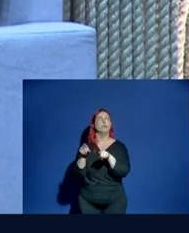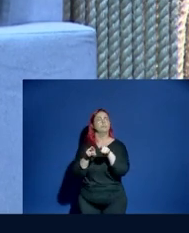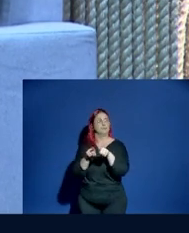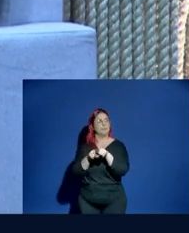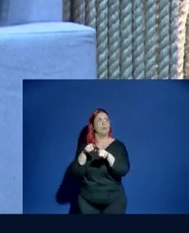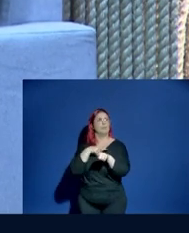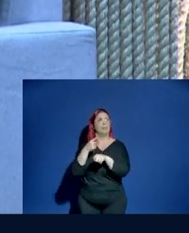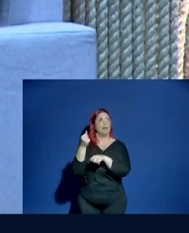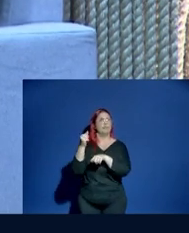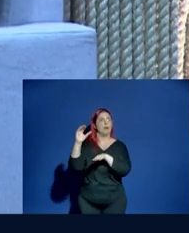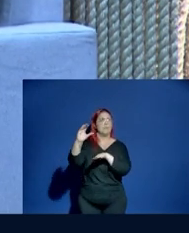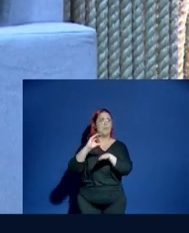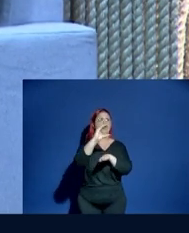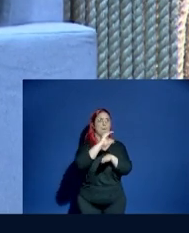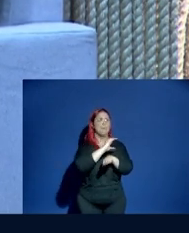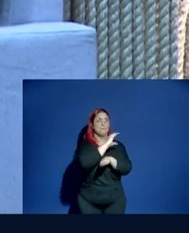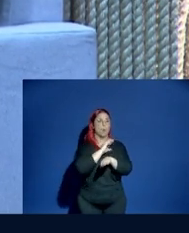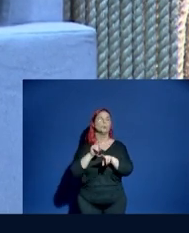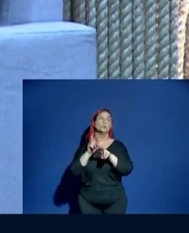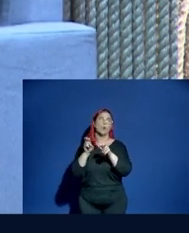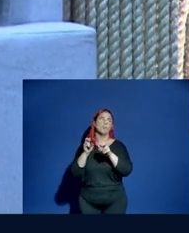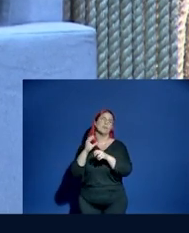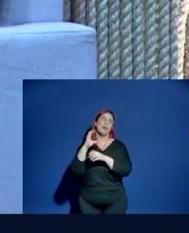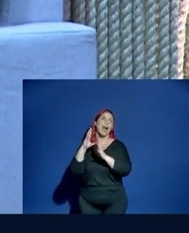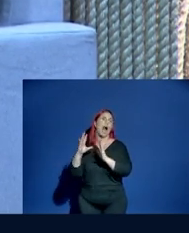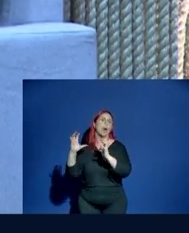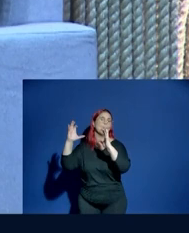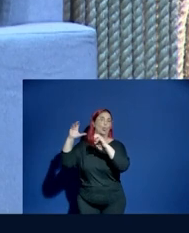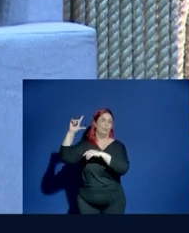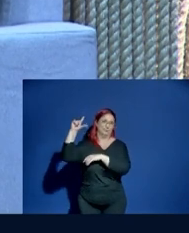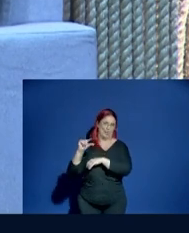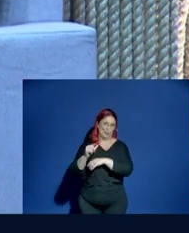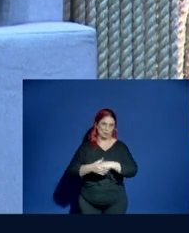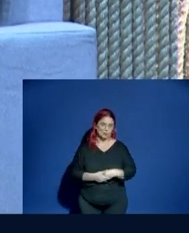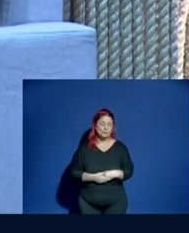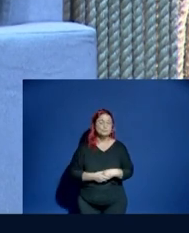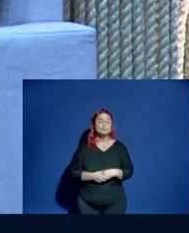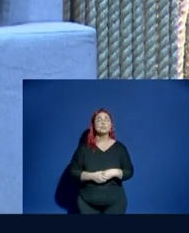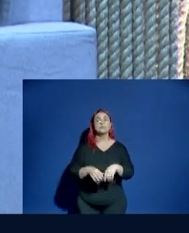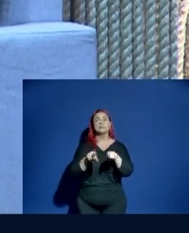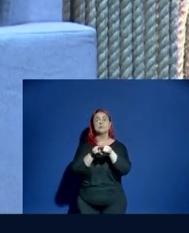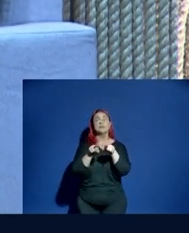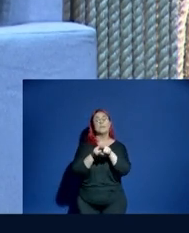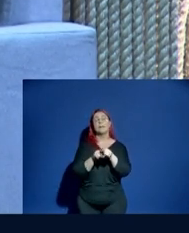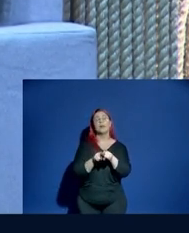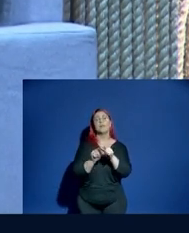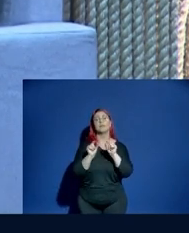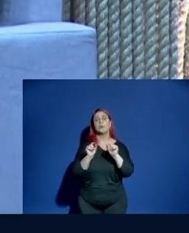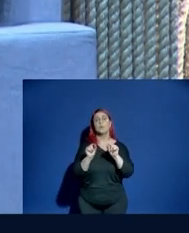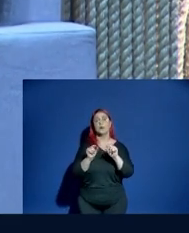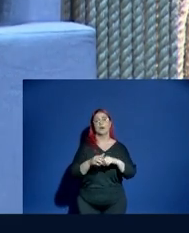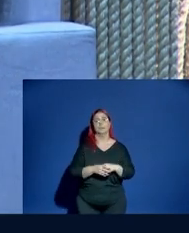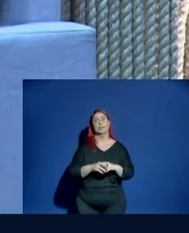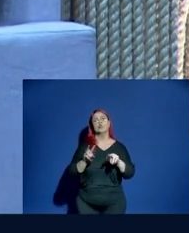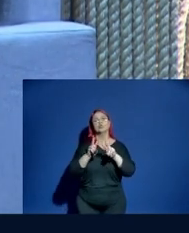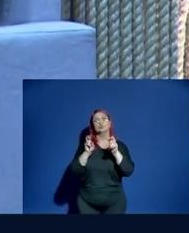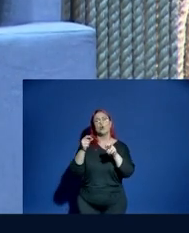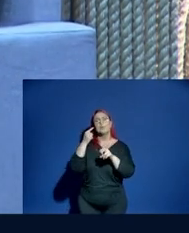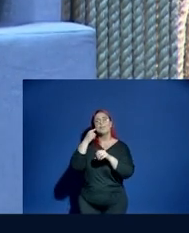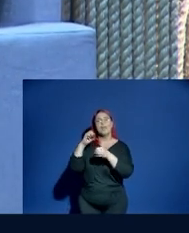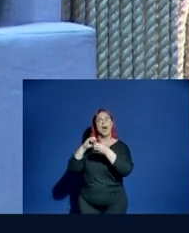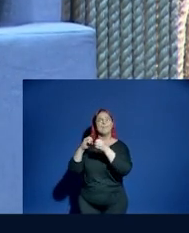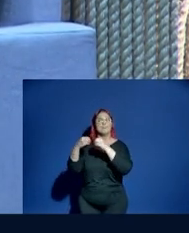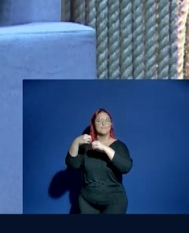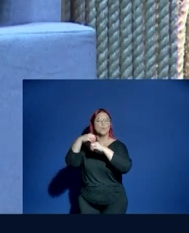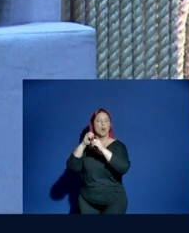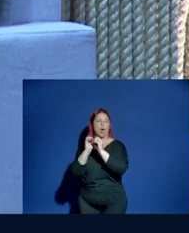por produtos com intensidade de carbono menor e por último quando a gente olha a molécula do biomecânico que nada